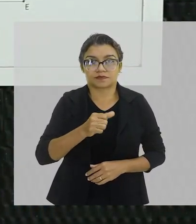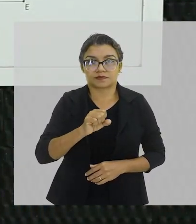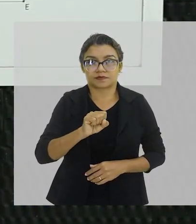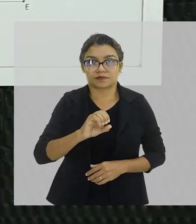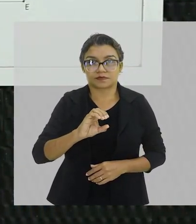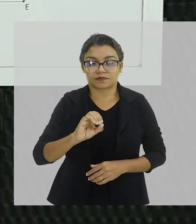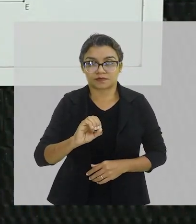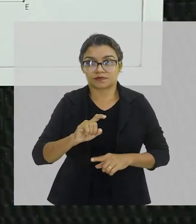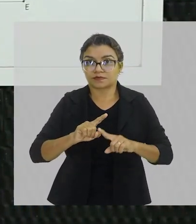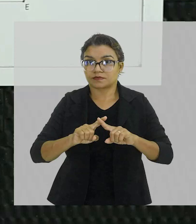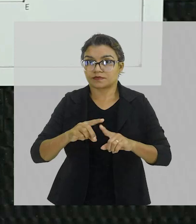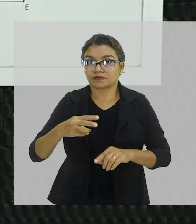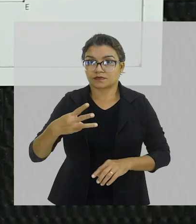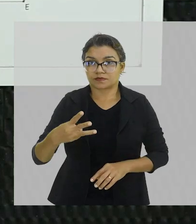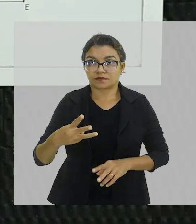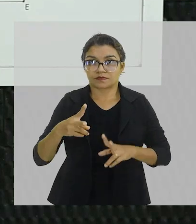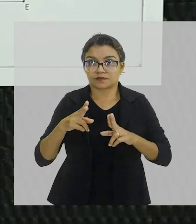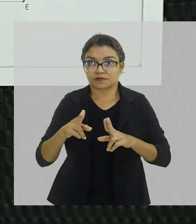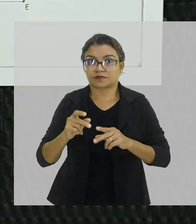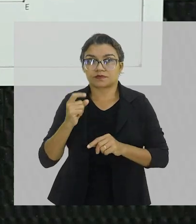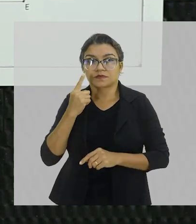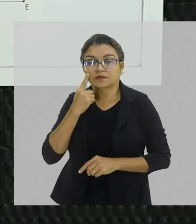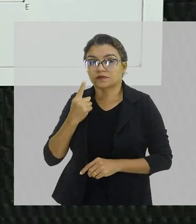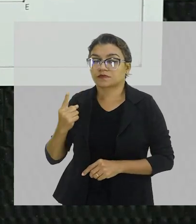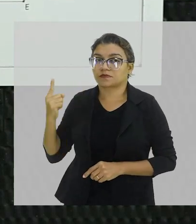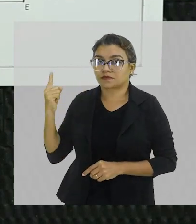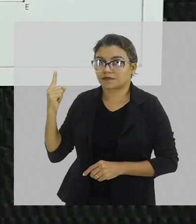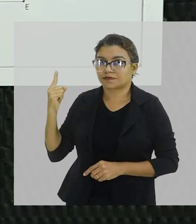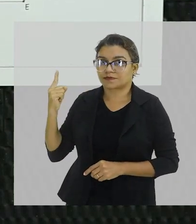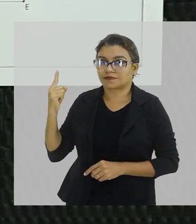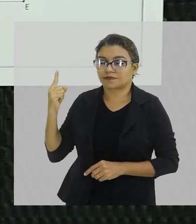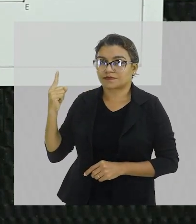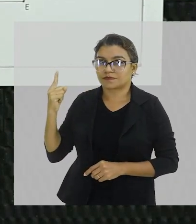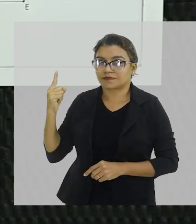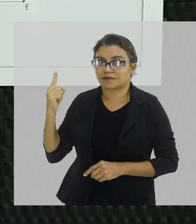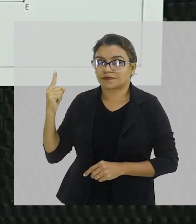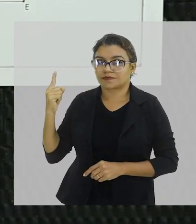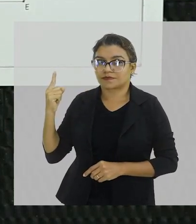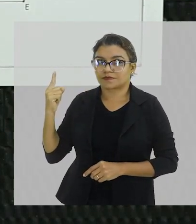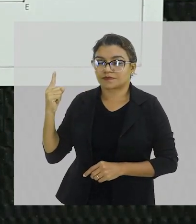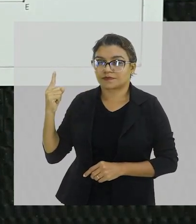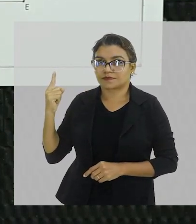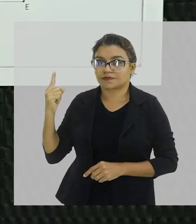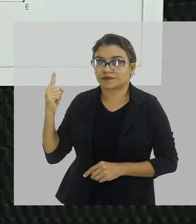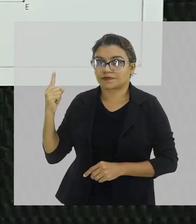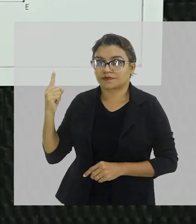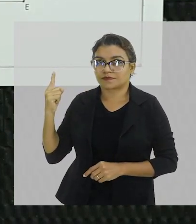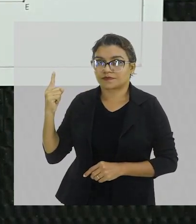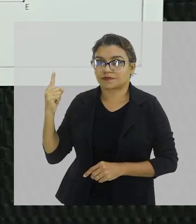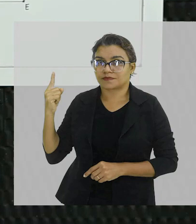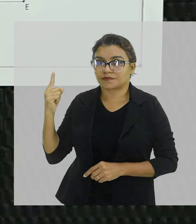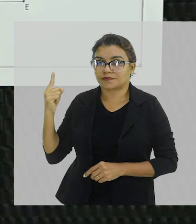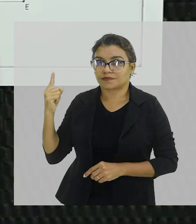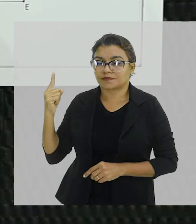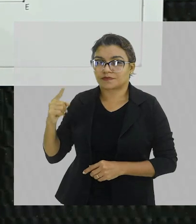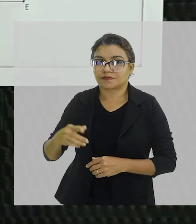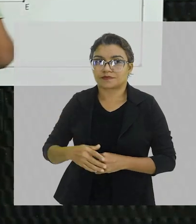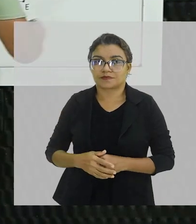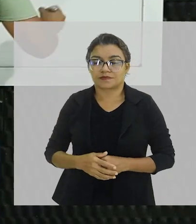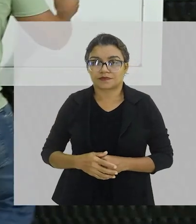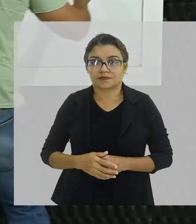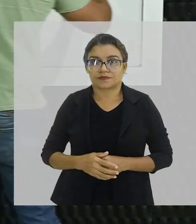3, 18 vezes 3, aqui dá 4, né? Aí 2, então